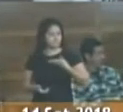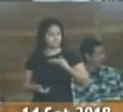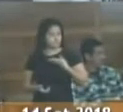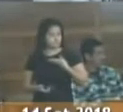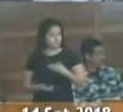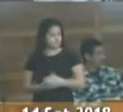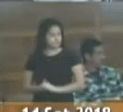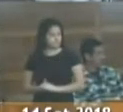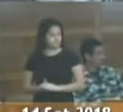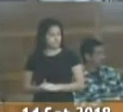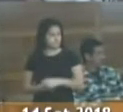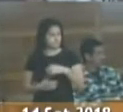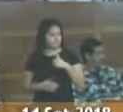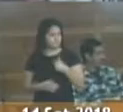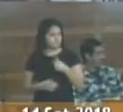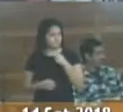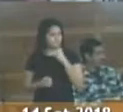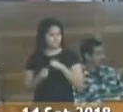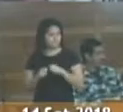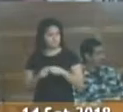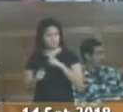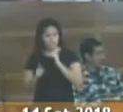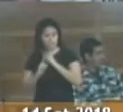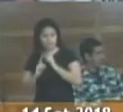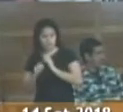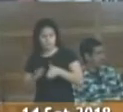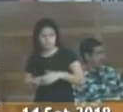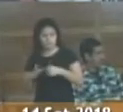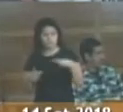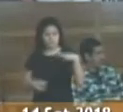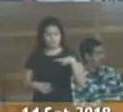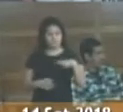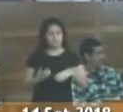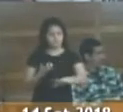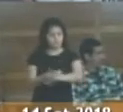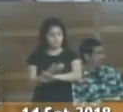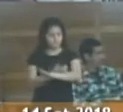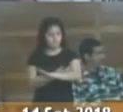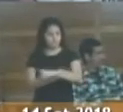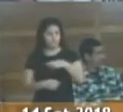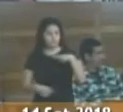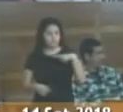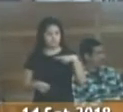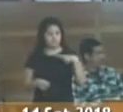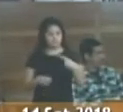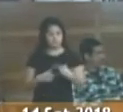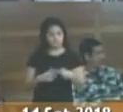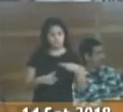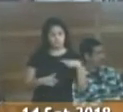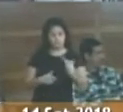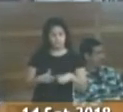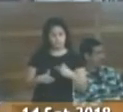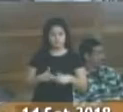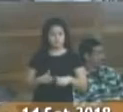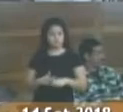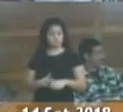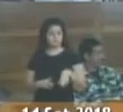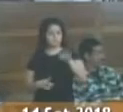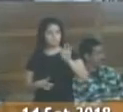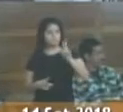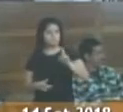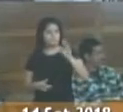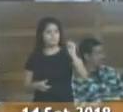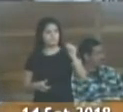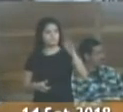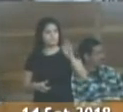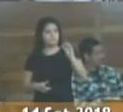gente tem, sim, que fazer uma cobrança um pouco maior. Tem a parte da área rural, que nós estamos com problema no agrônomo, com problema dos tratores, né, das